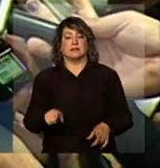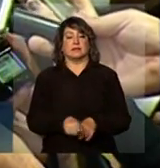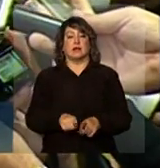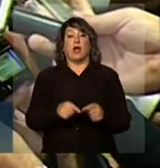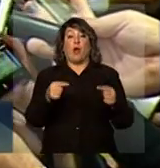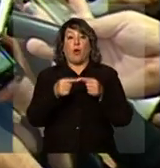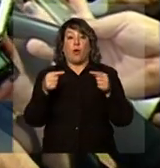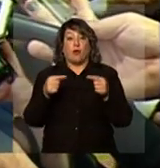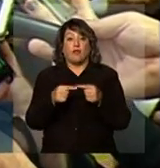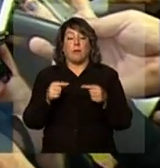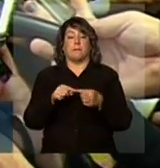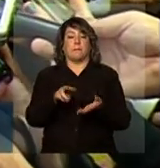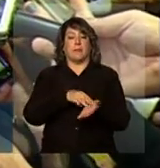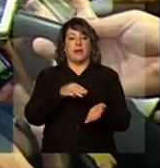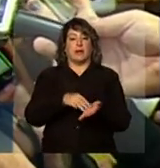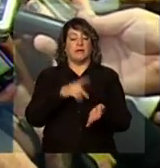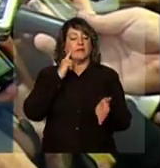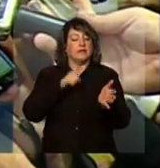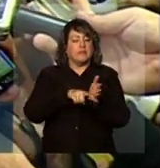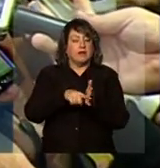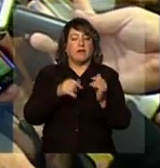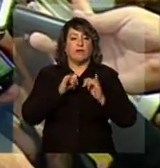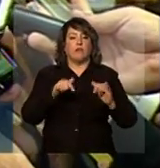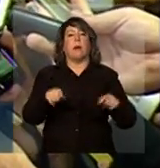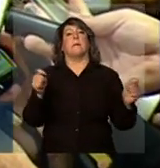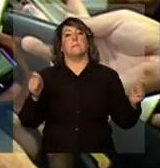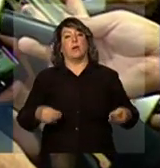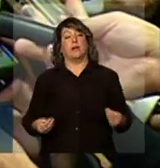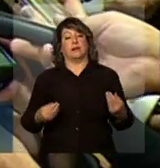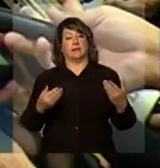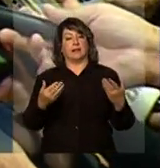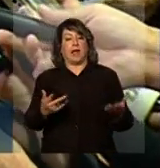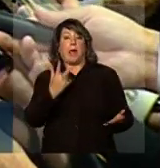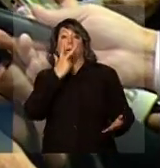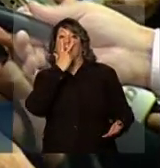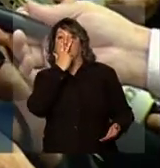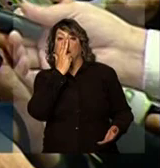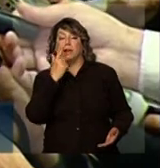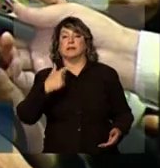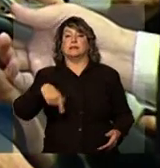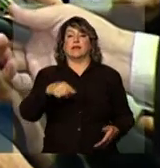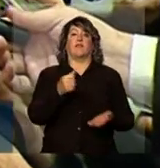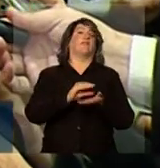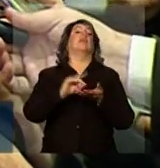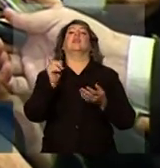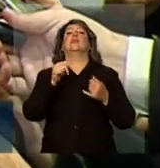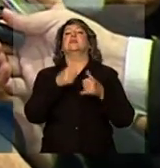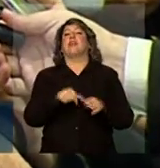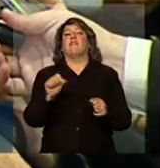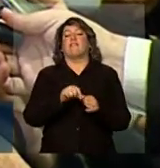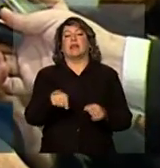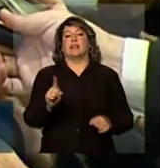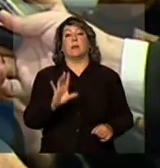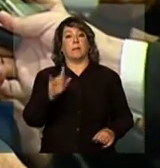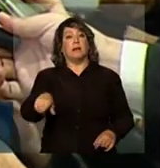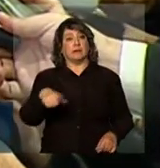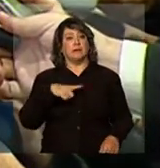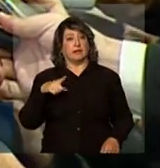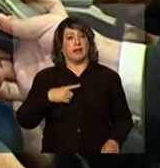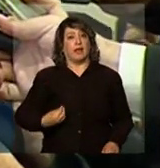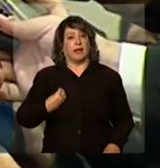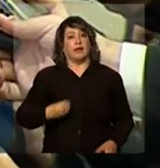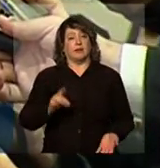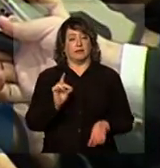de apuração dos dados a gente pode levar a uma falsa impressão de que os investimentos não estão sendo feitos quando efetivamente